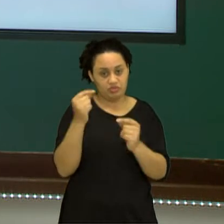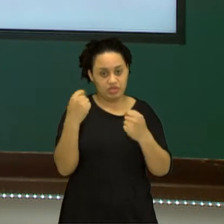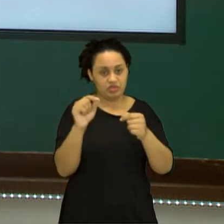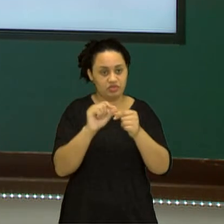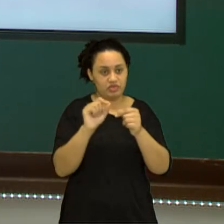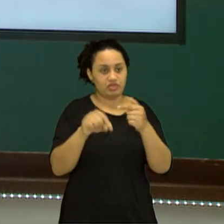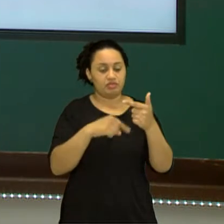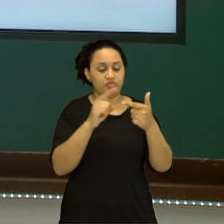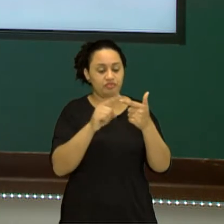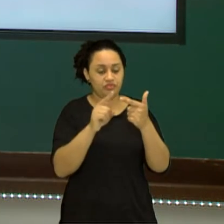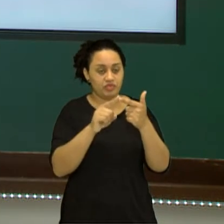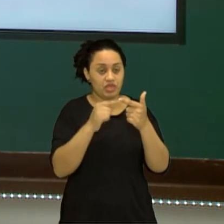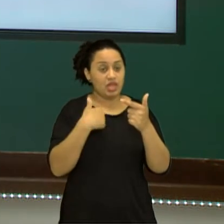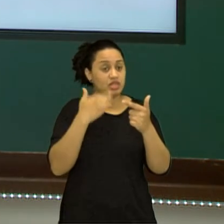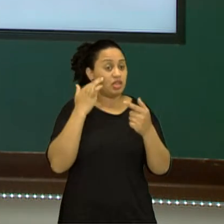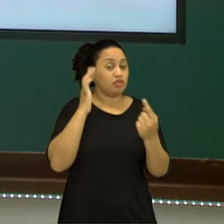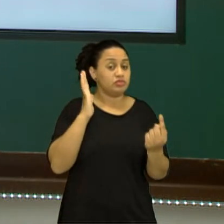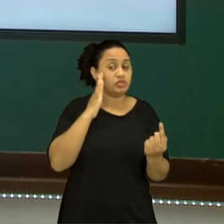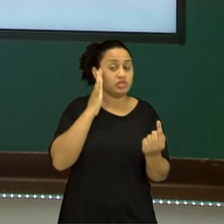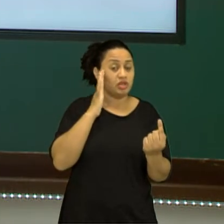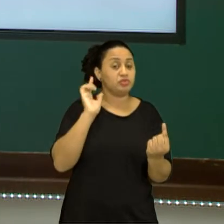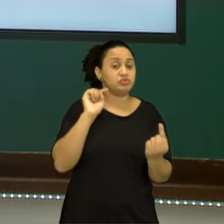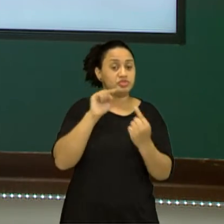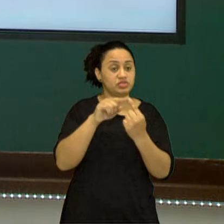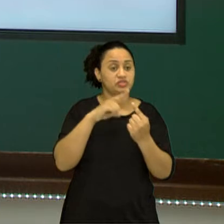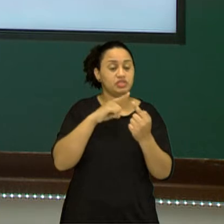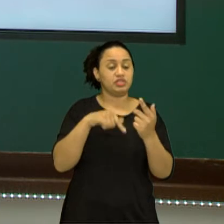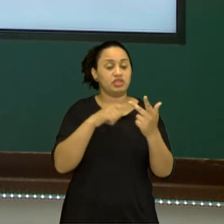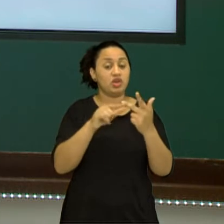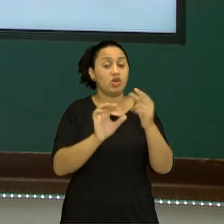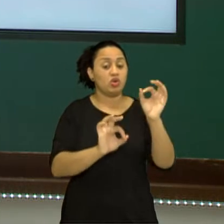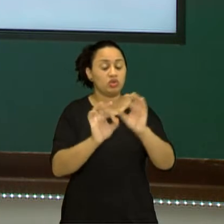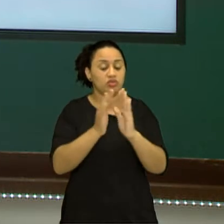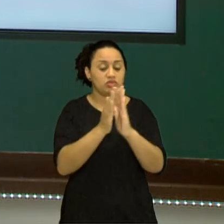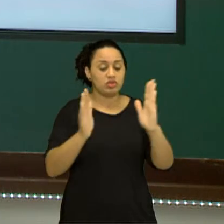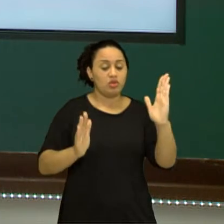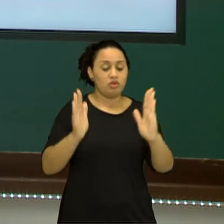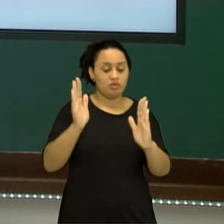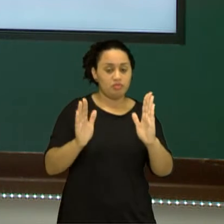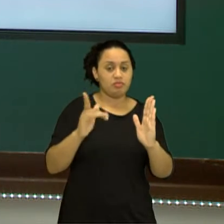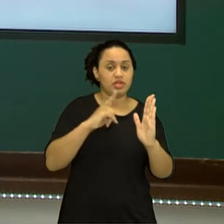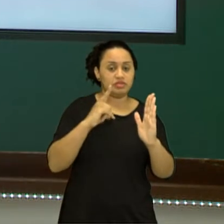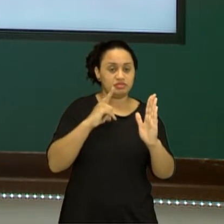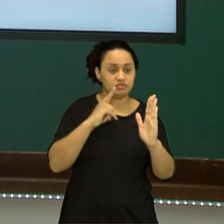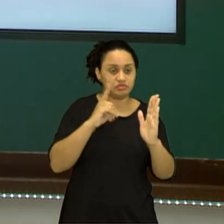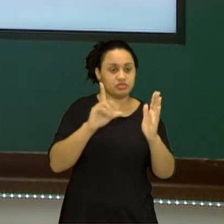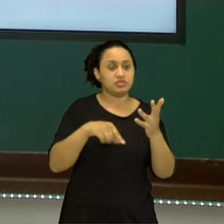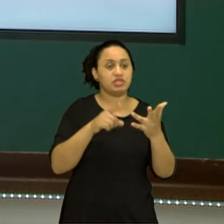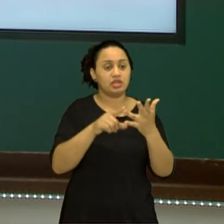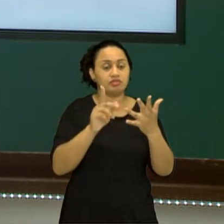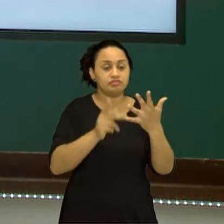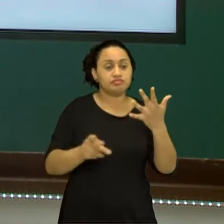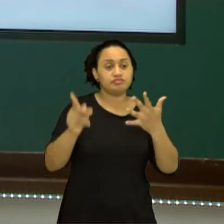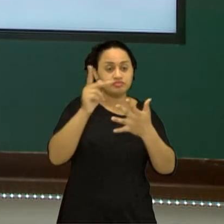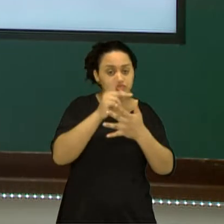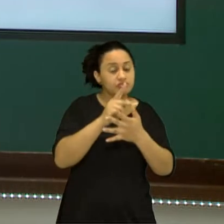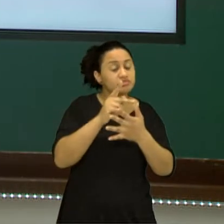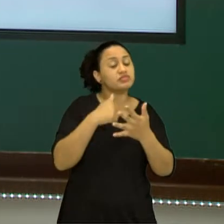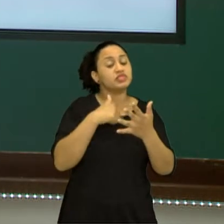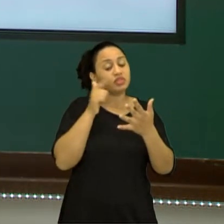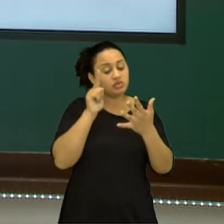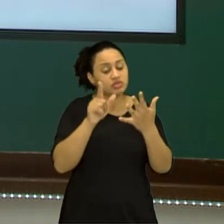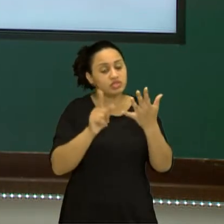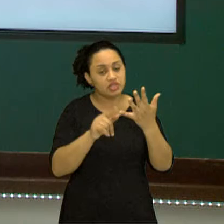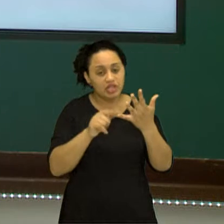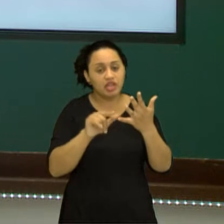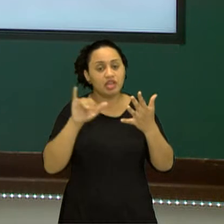atividades, você definiu as metas e objetivos, você definiu o prazo, né? Você priorizou as tarefas, vamos